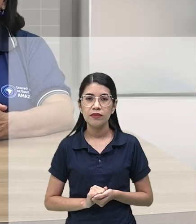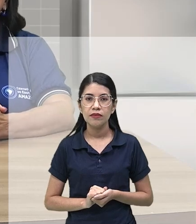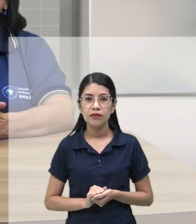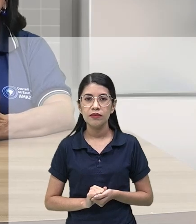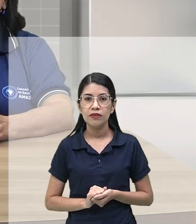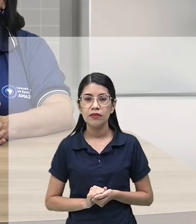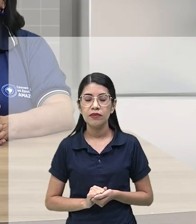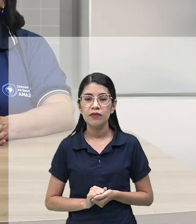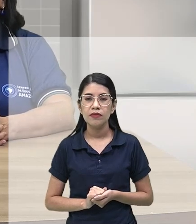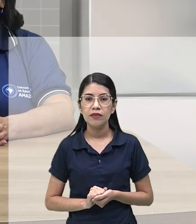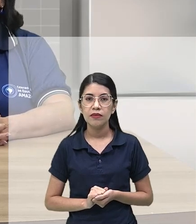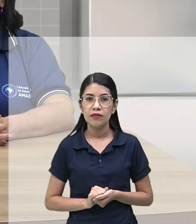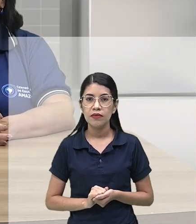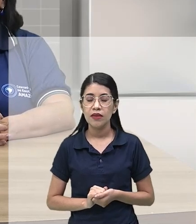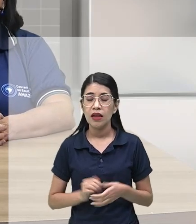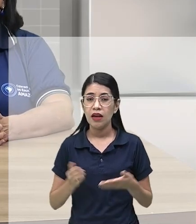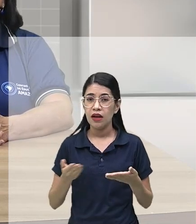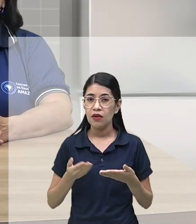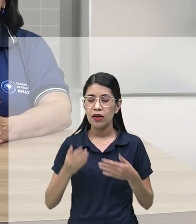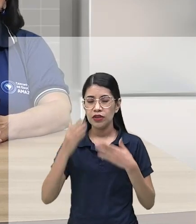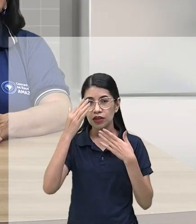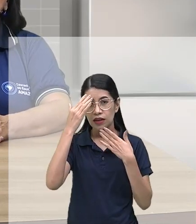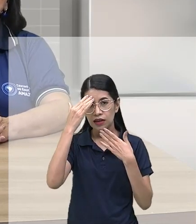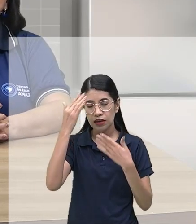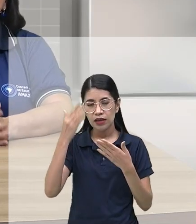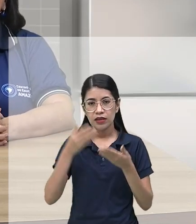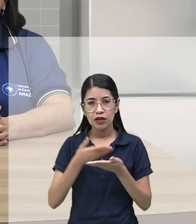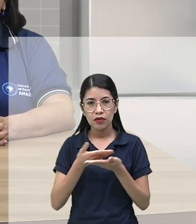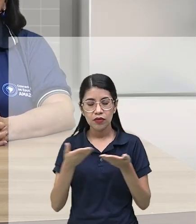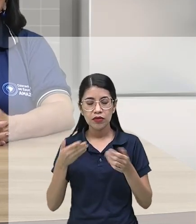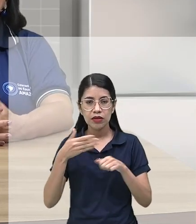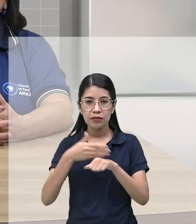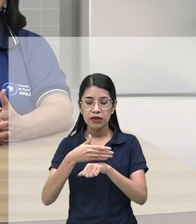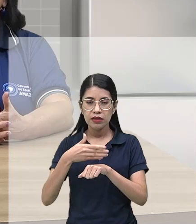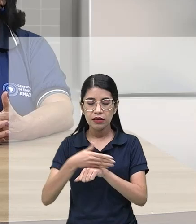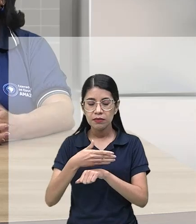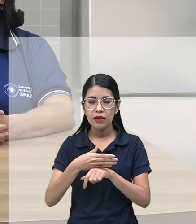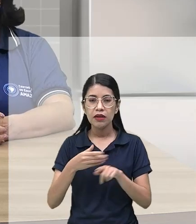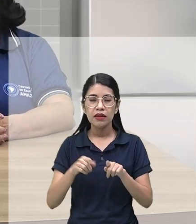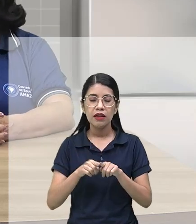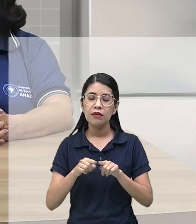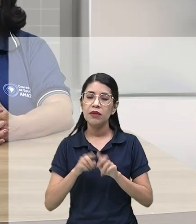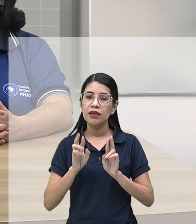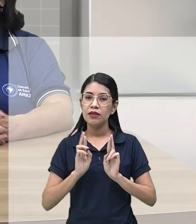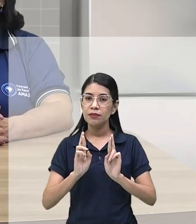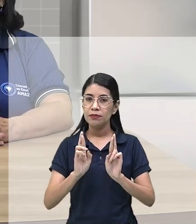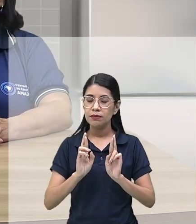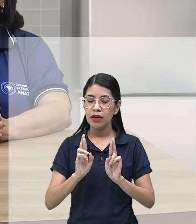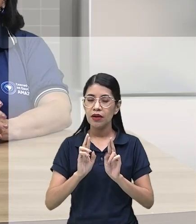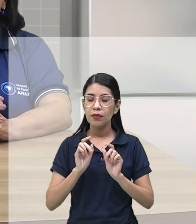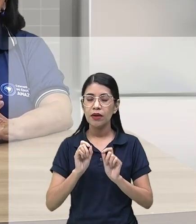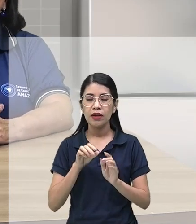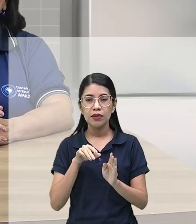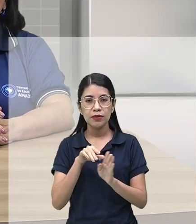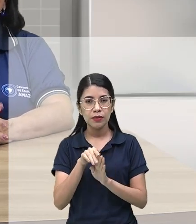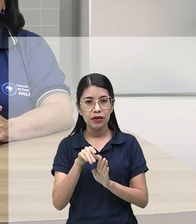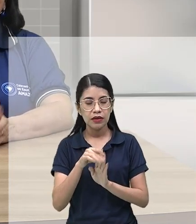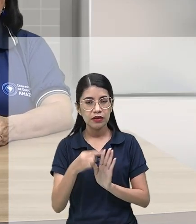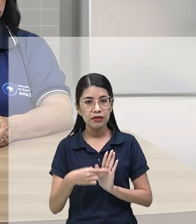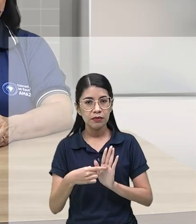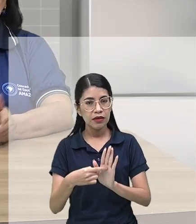momento, nós queremos agradecer a participação de todos. Esperamos que as orientações